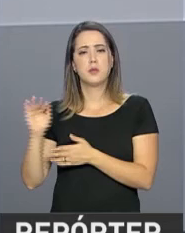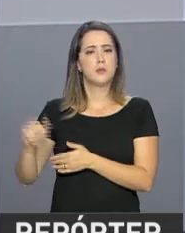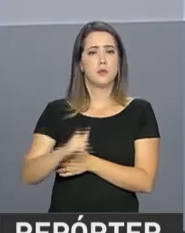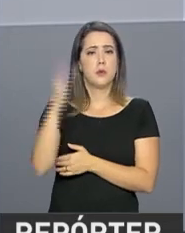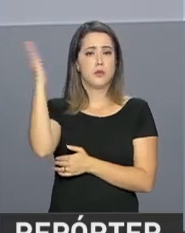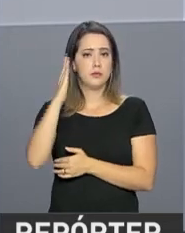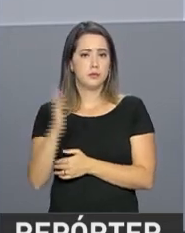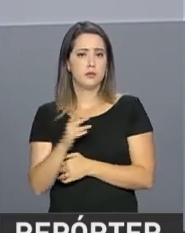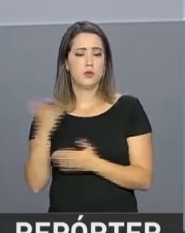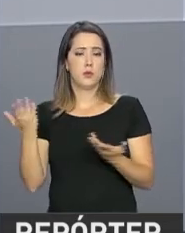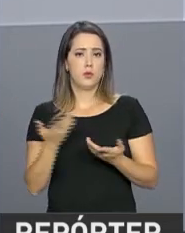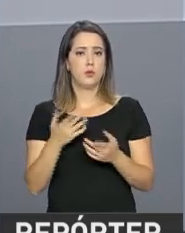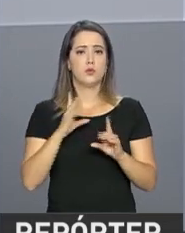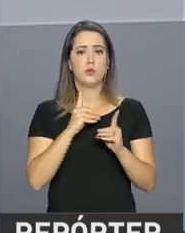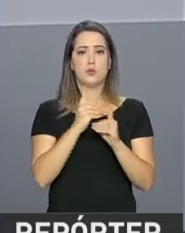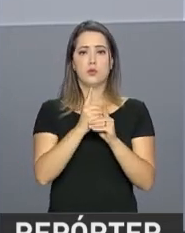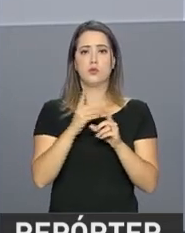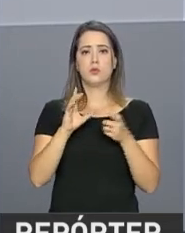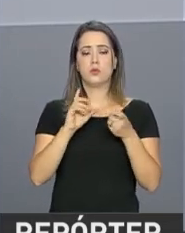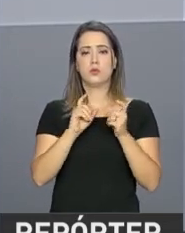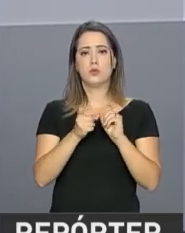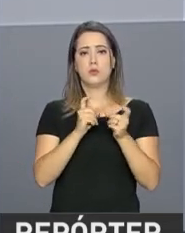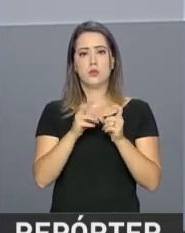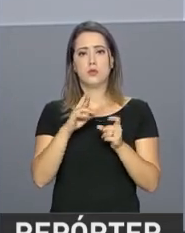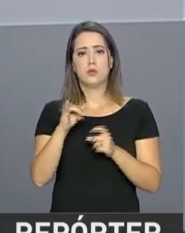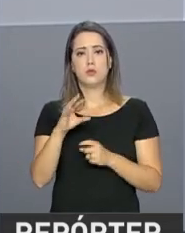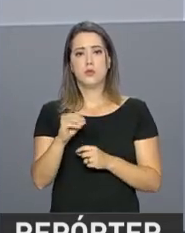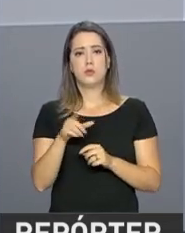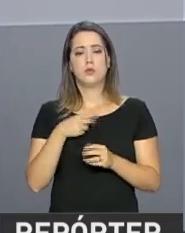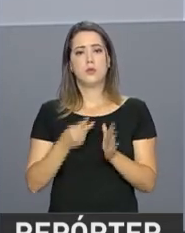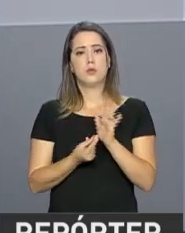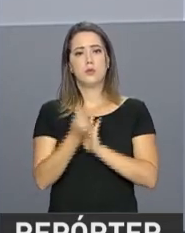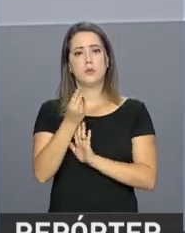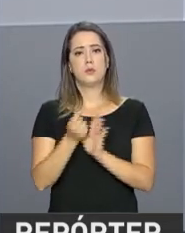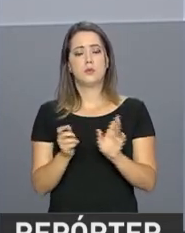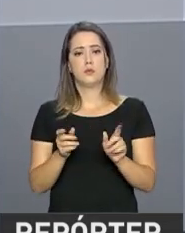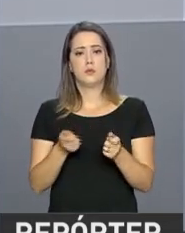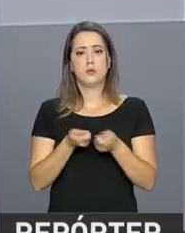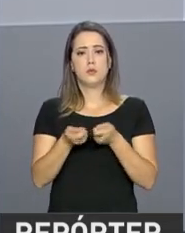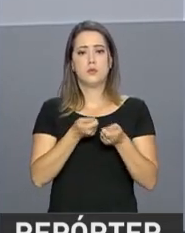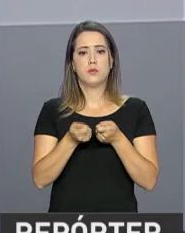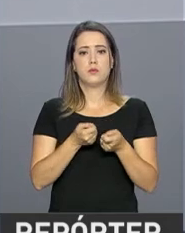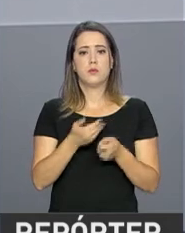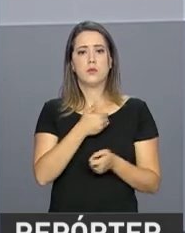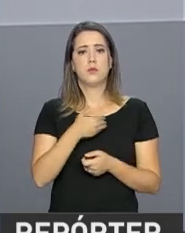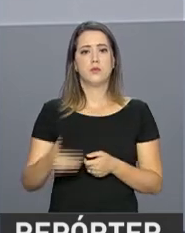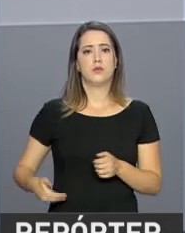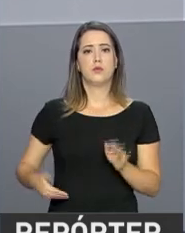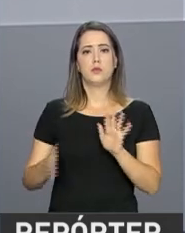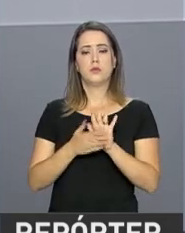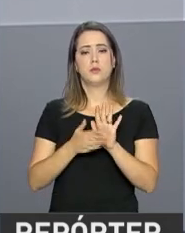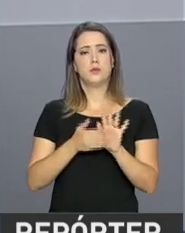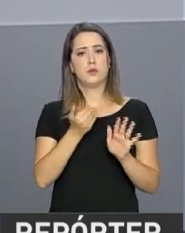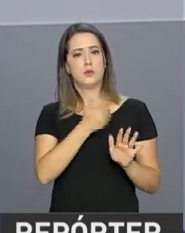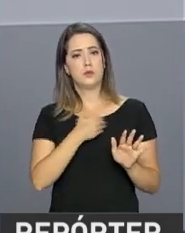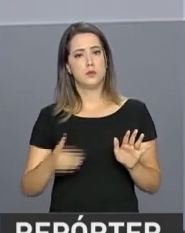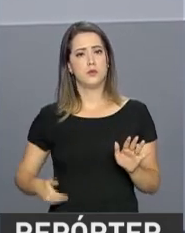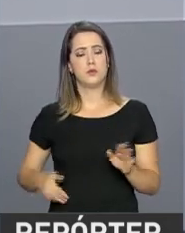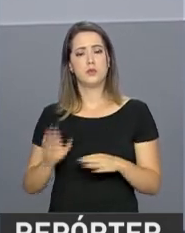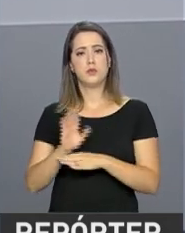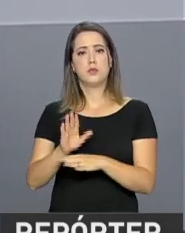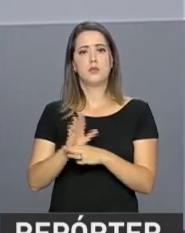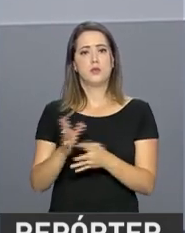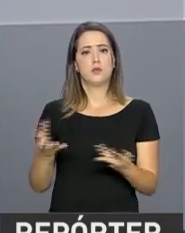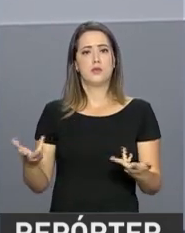gestão de capital de risco com o orçamento restrito o governo propõe que a iniciativa privada ajude a garantir eficiência